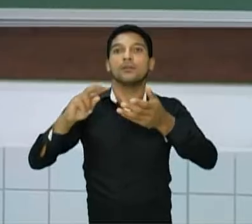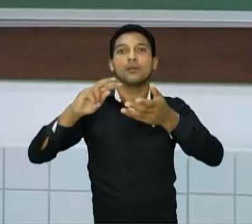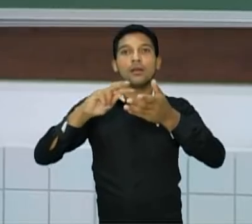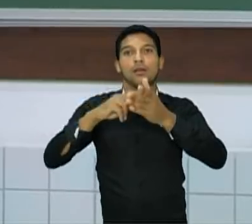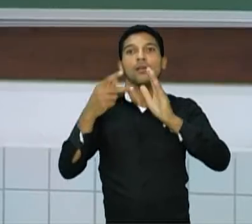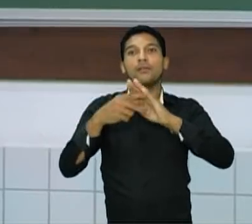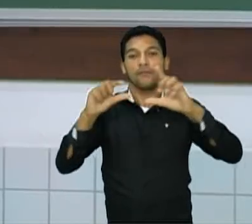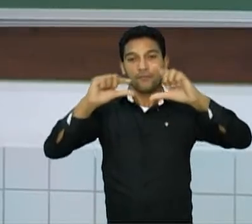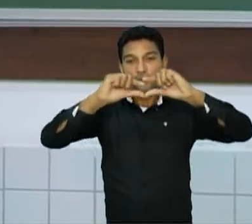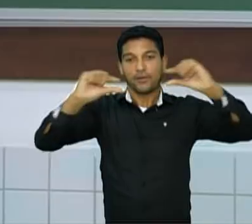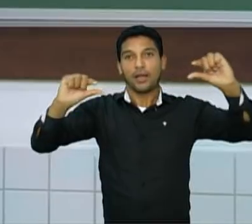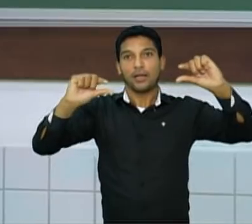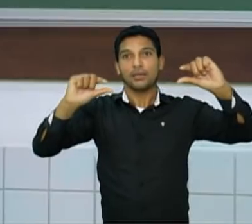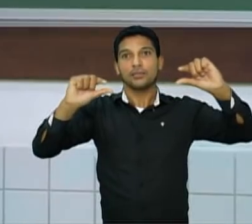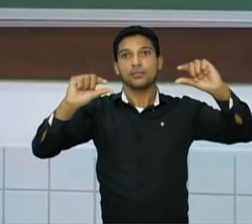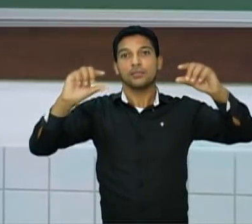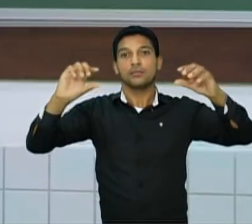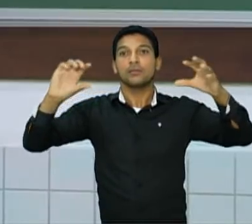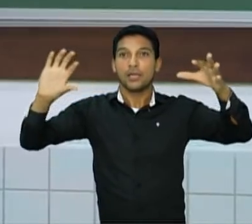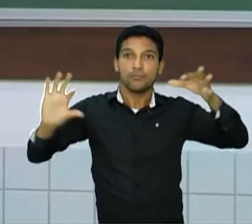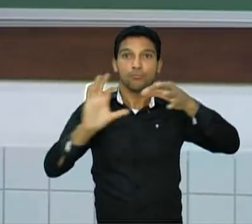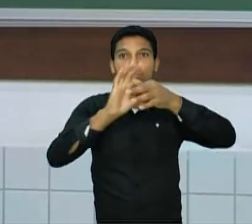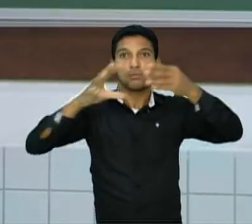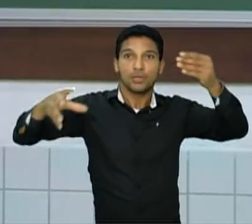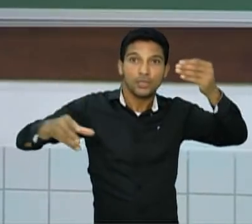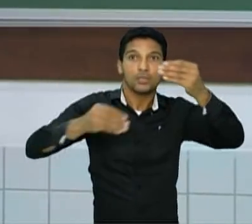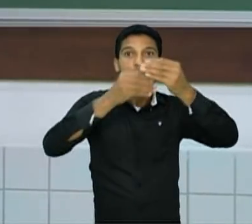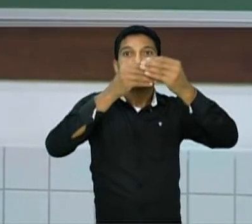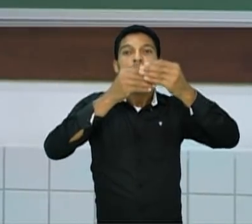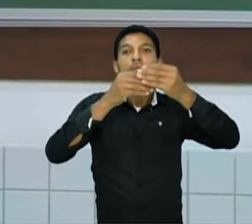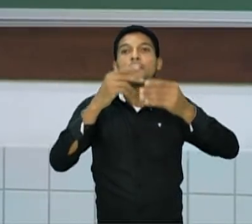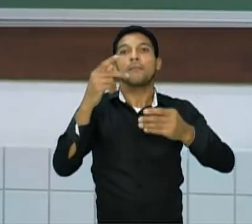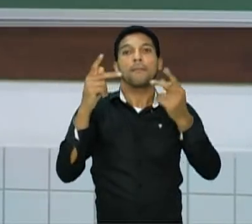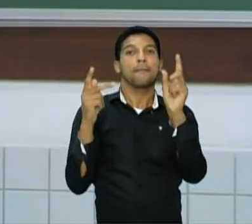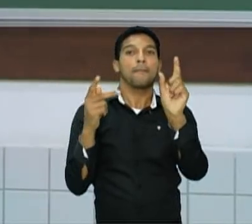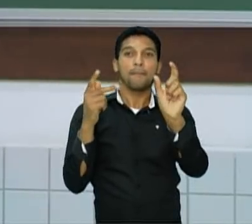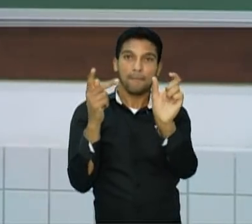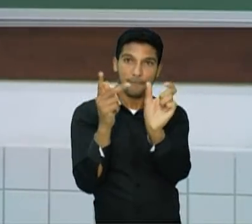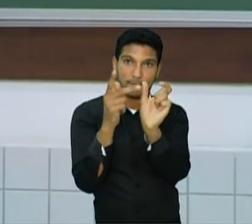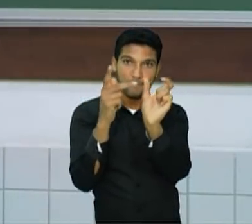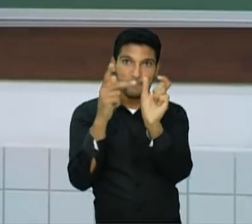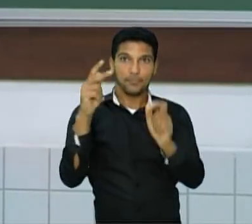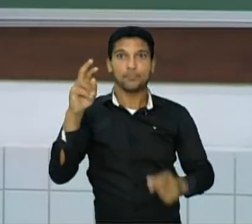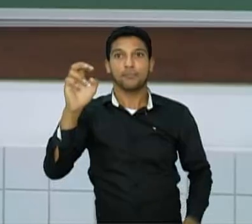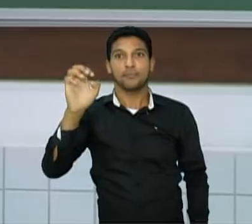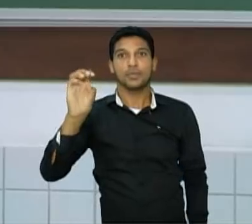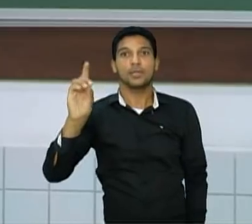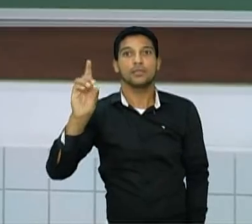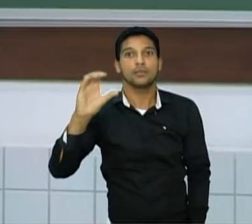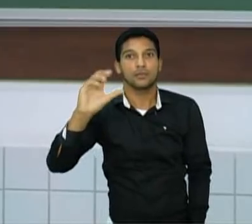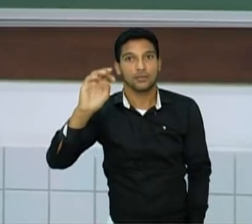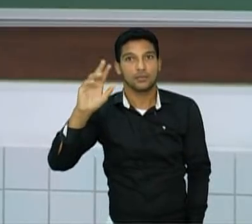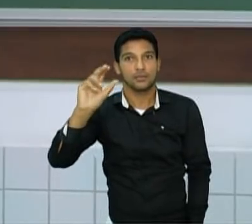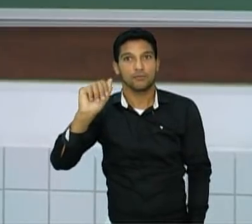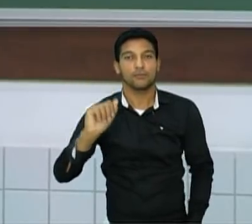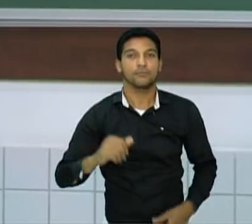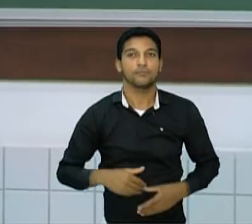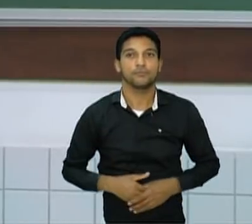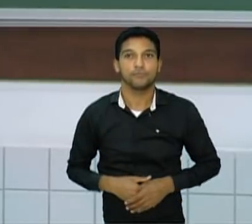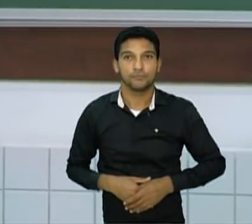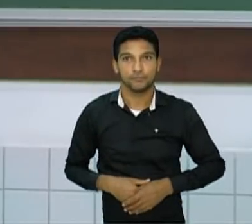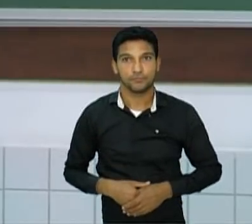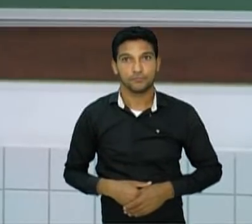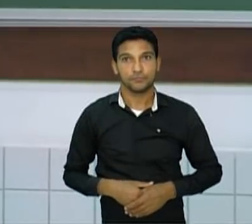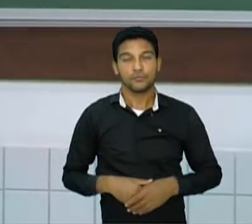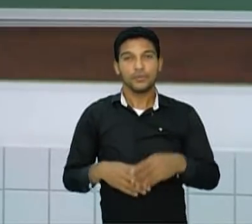A ideia. Então, ideia é sujeito, certo? O que vem após o verbo de ligação se chama predicativo do sujeito.